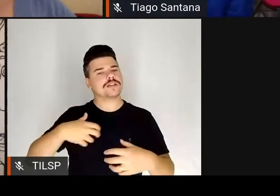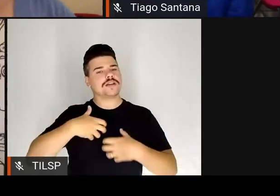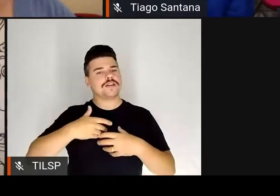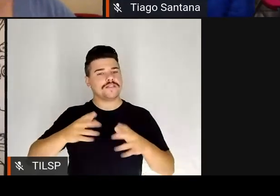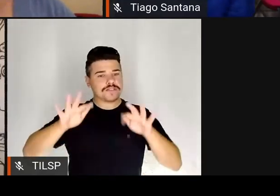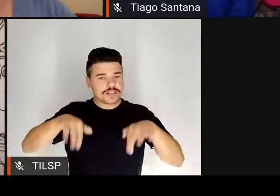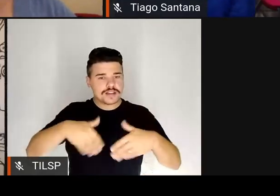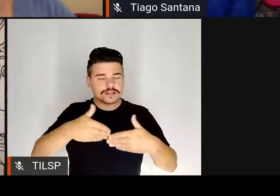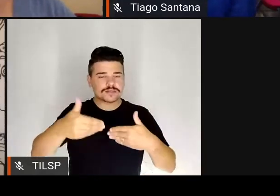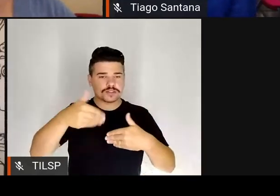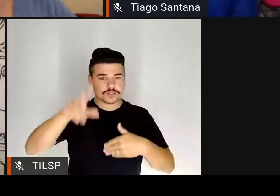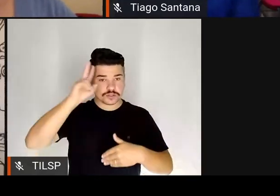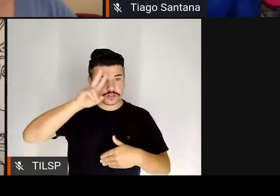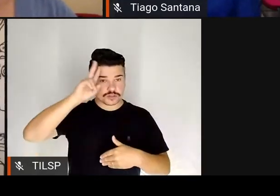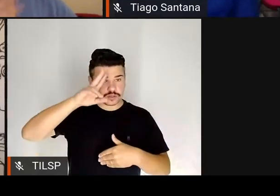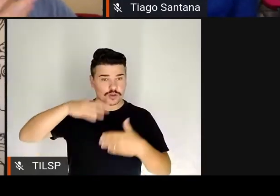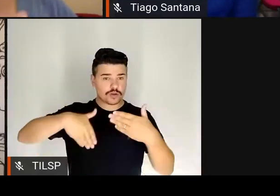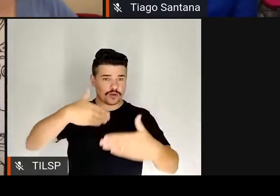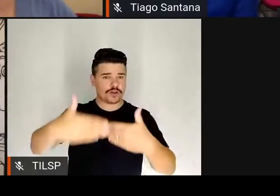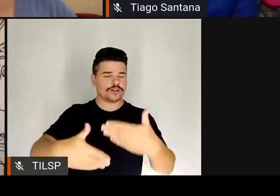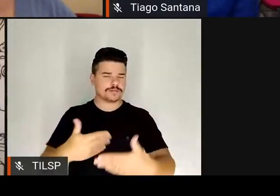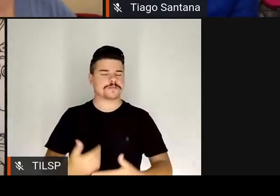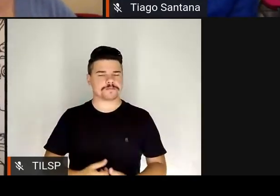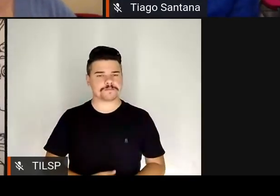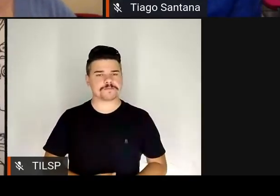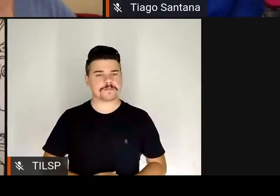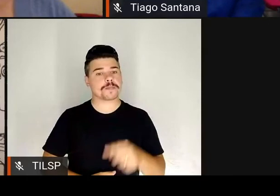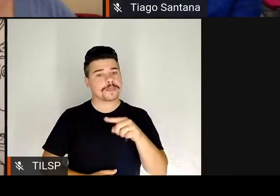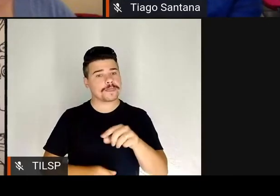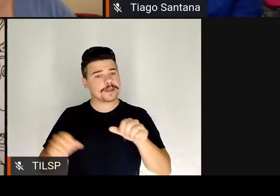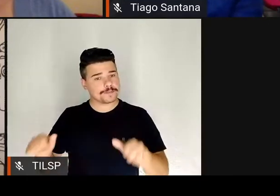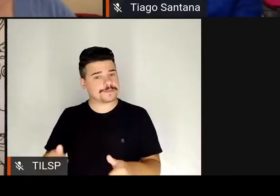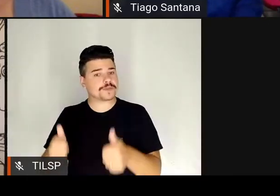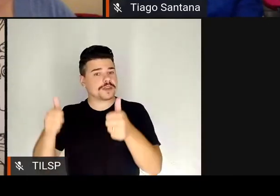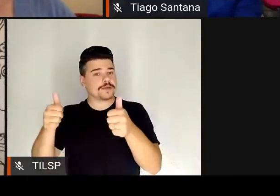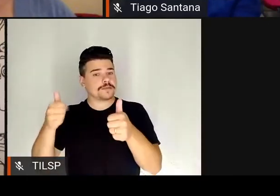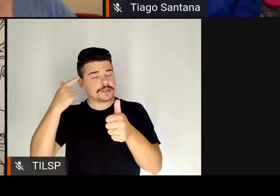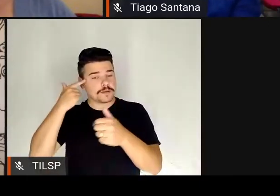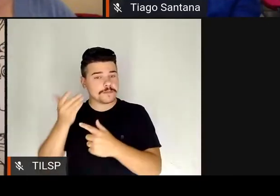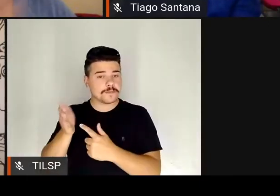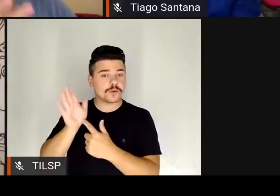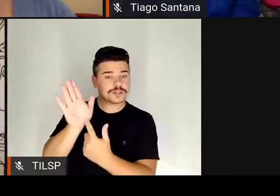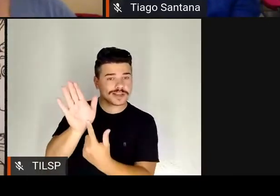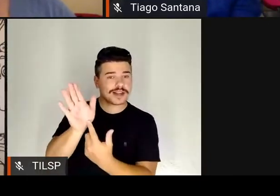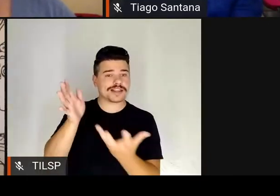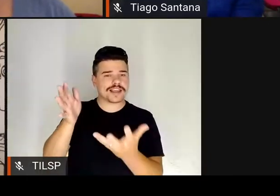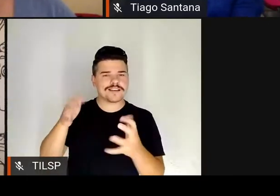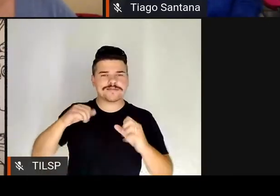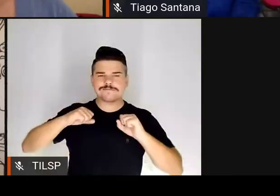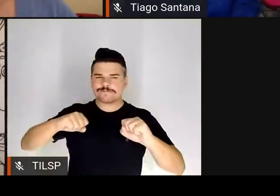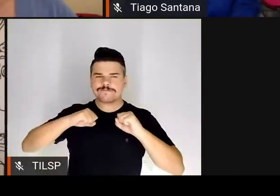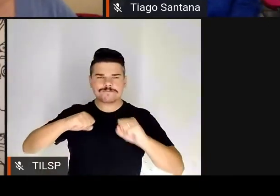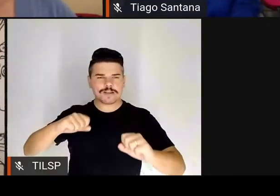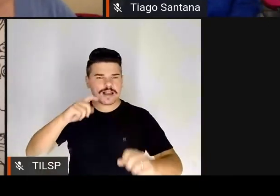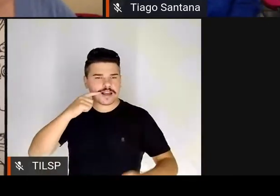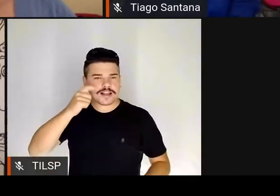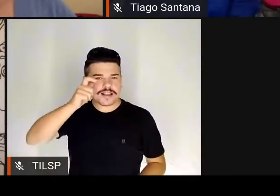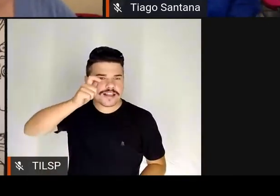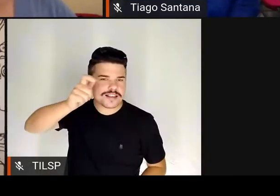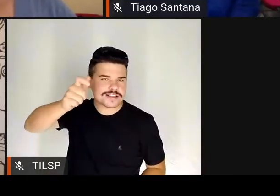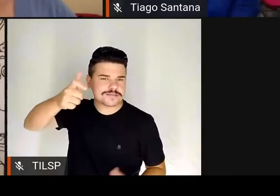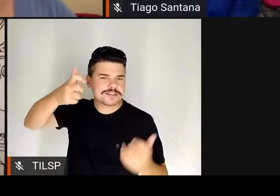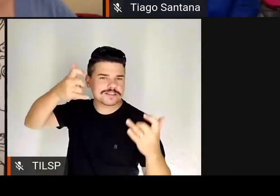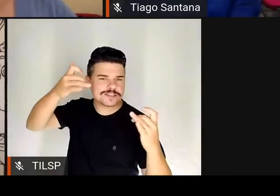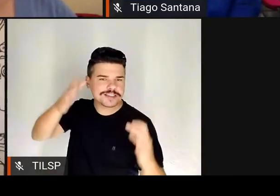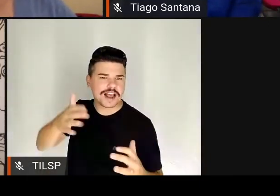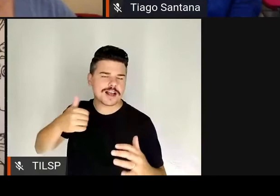para fotojornalistas que arriscam para contar uma história, que se arriscam para mostrar o que eles viram, né,